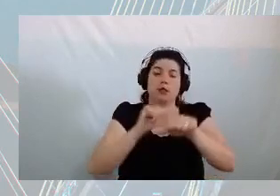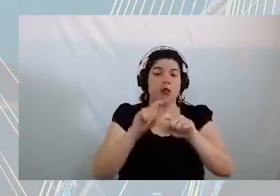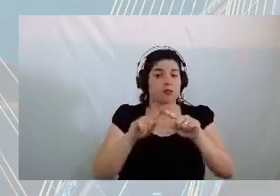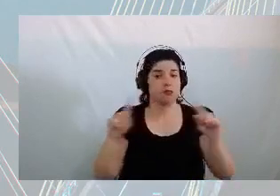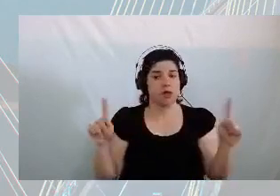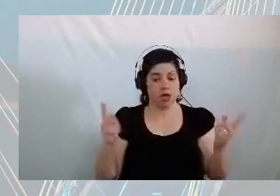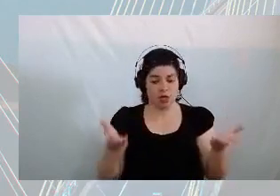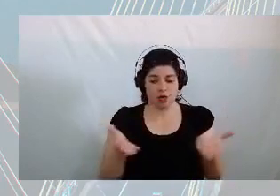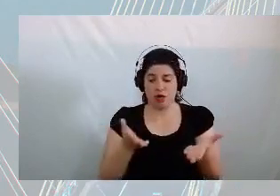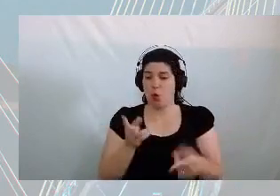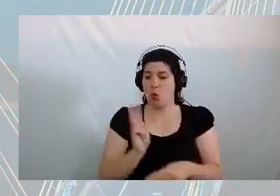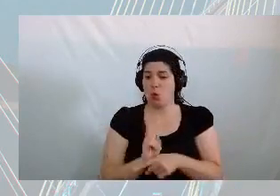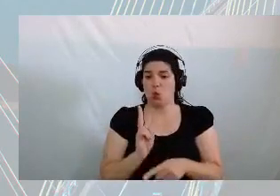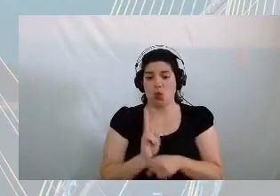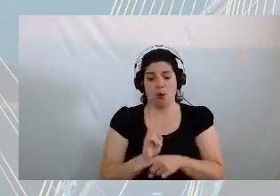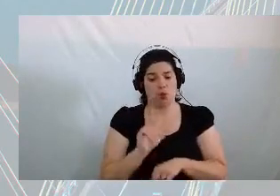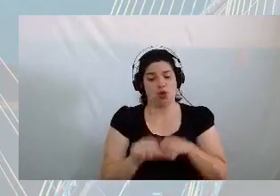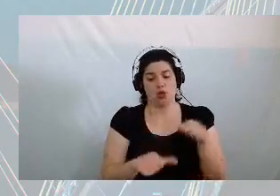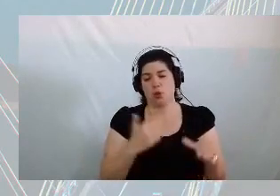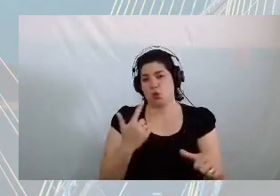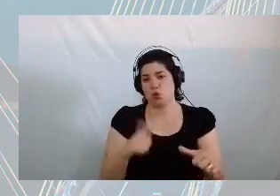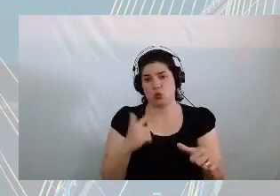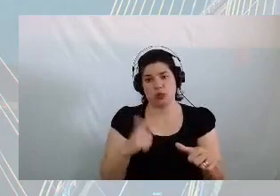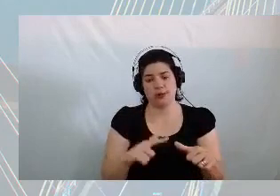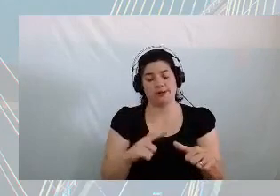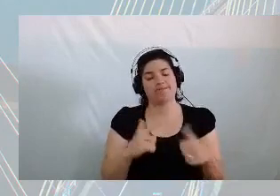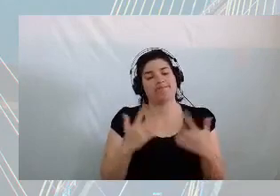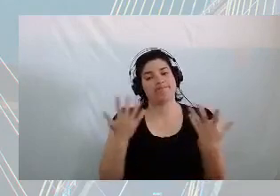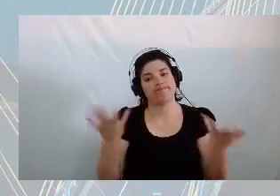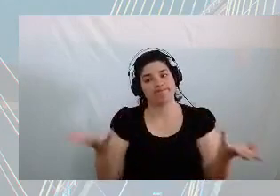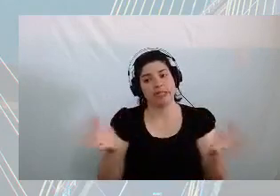realidade, da transformação em pequenas entregas, é